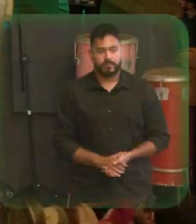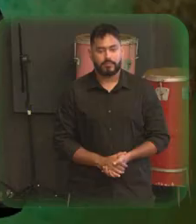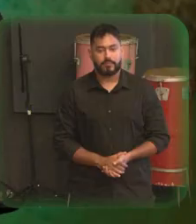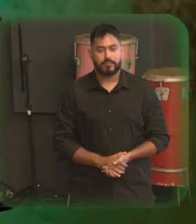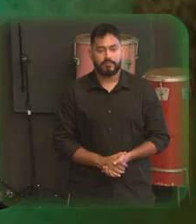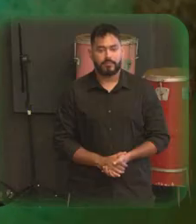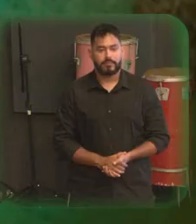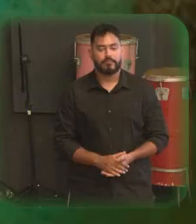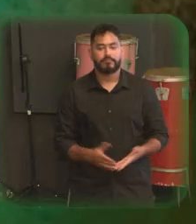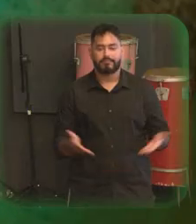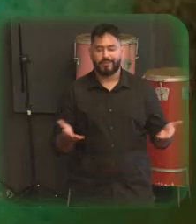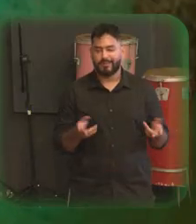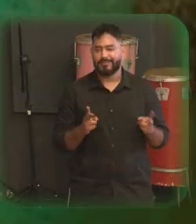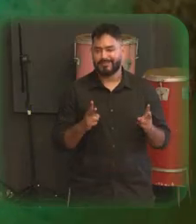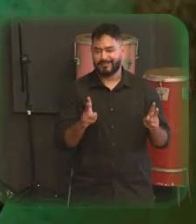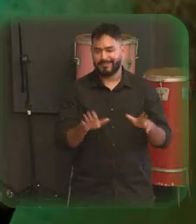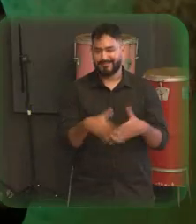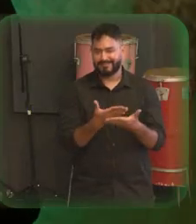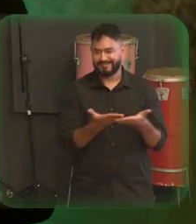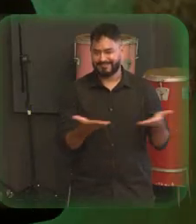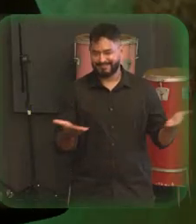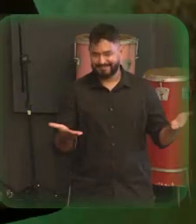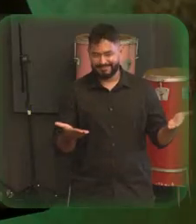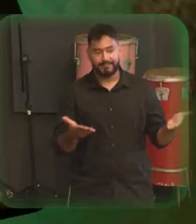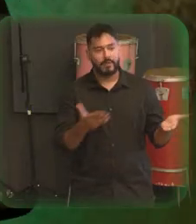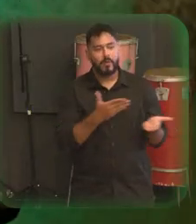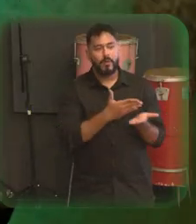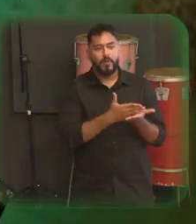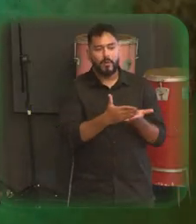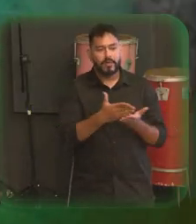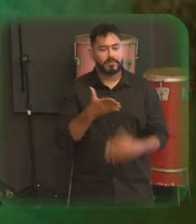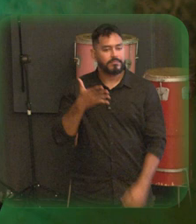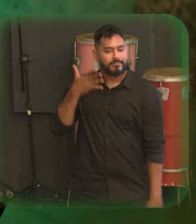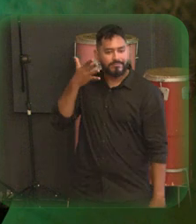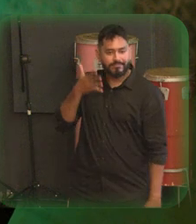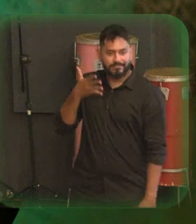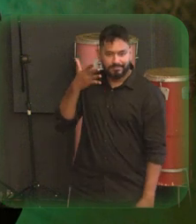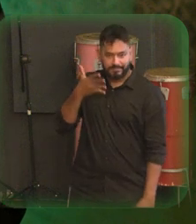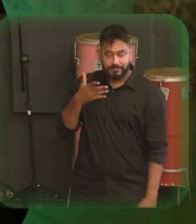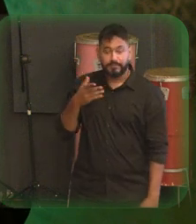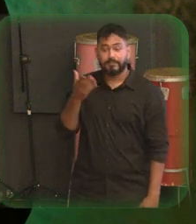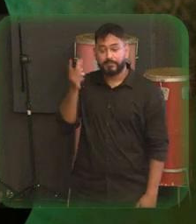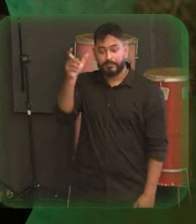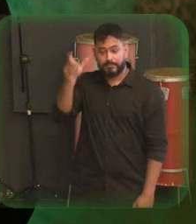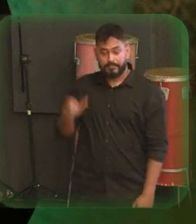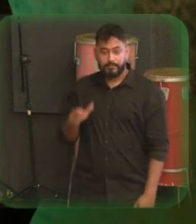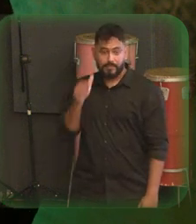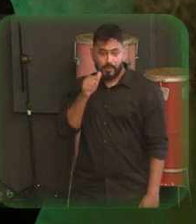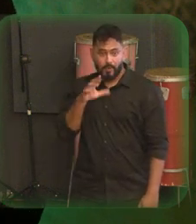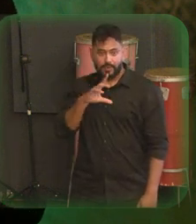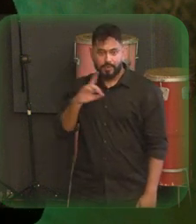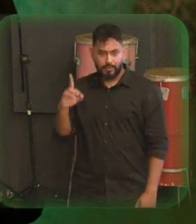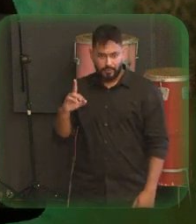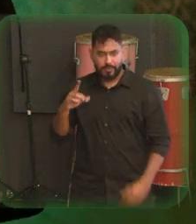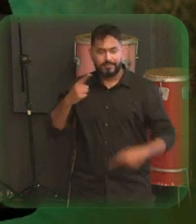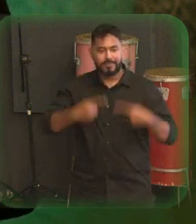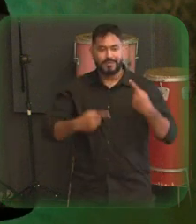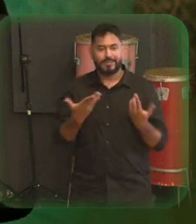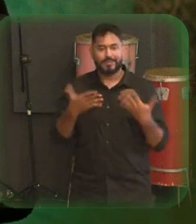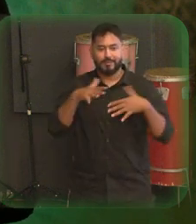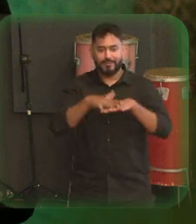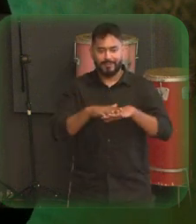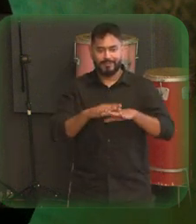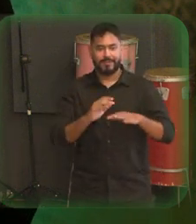Dando continuidade à solenidade, vamos começar os pronunciamentos com a coordenadora de políticas inclusivas do